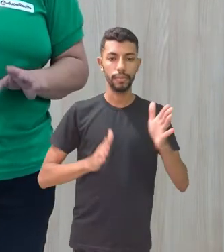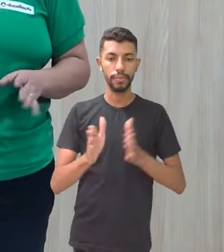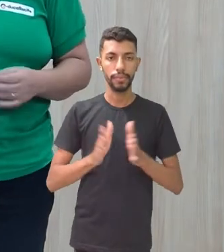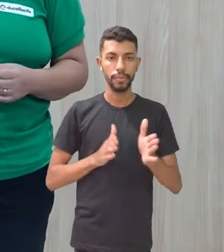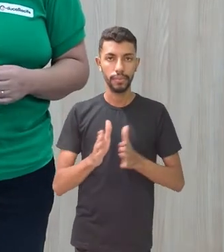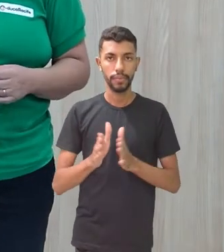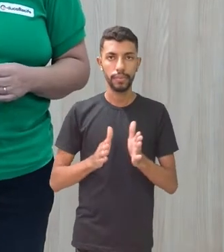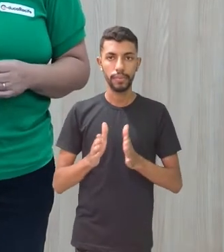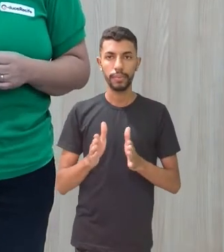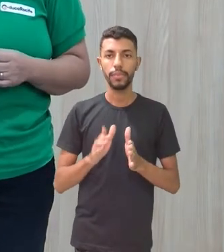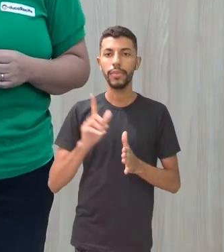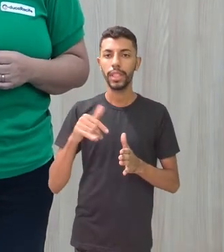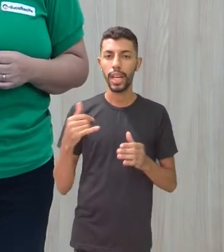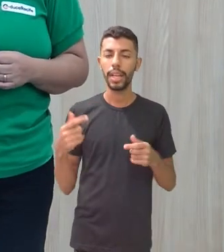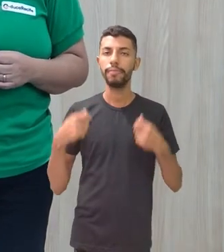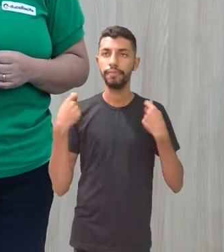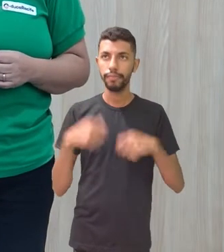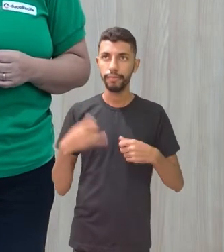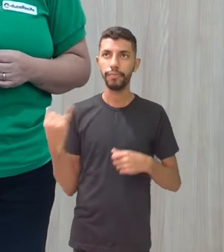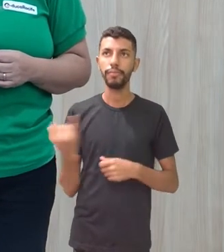é primordial.